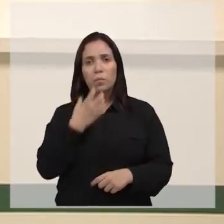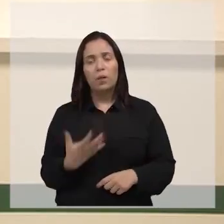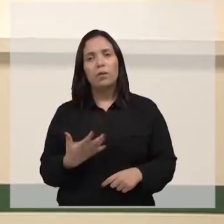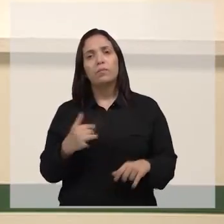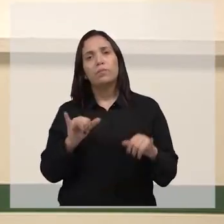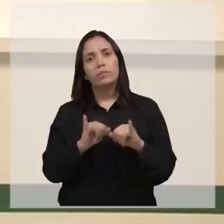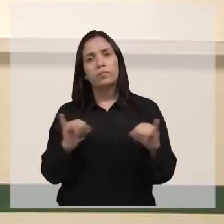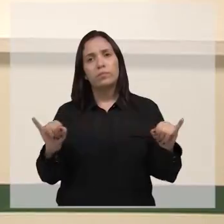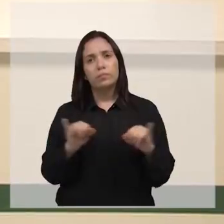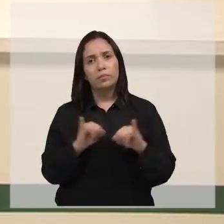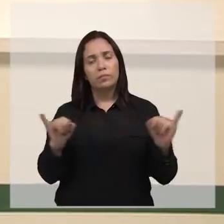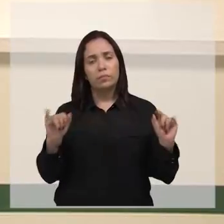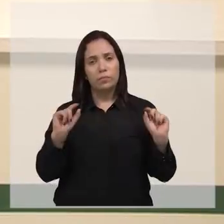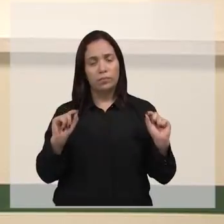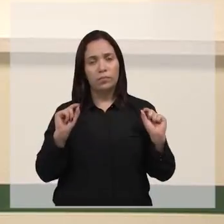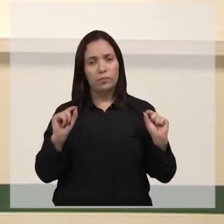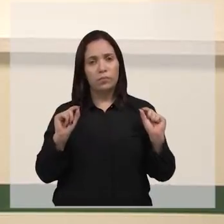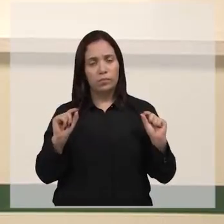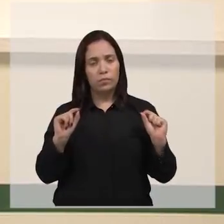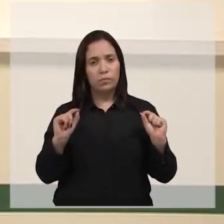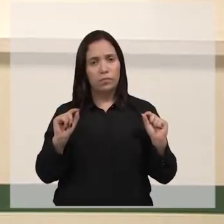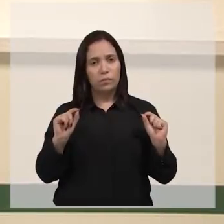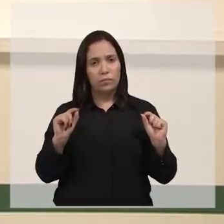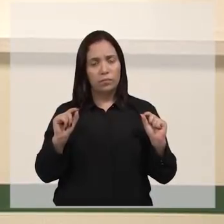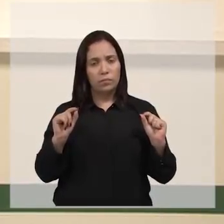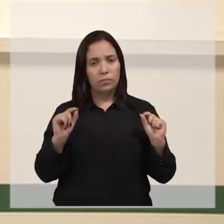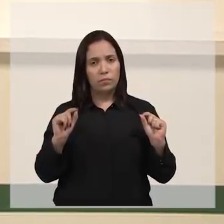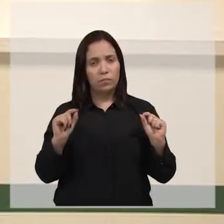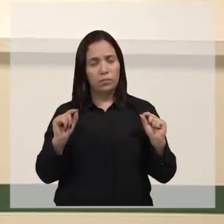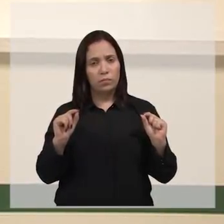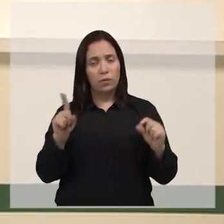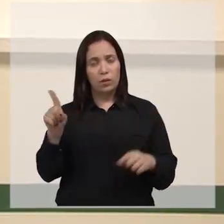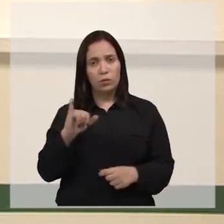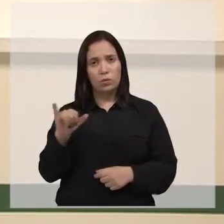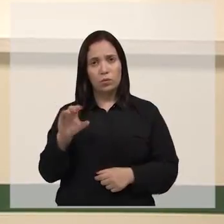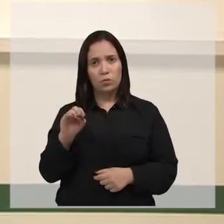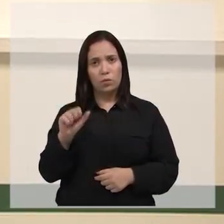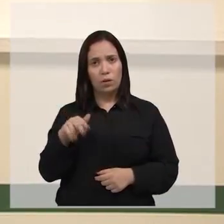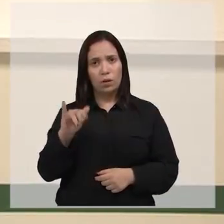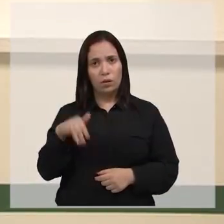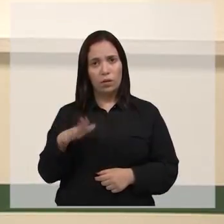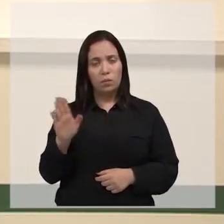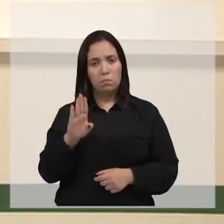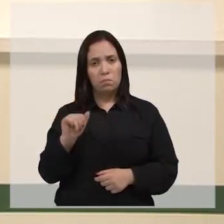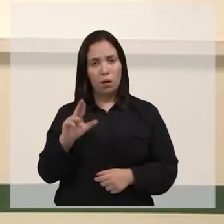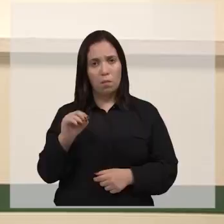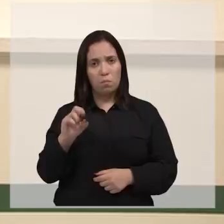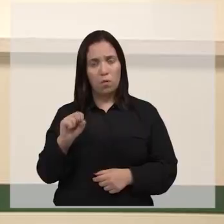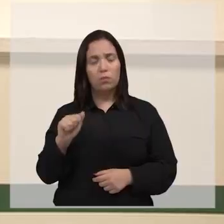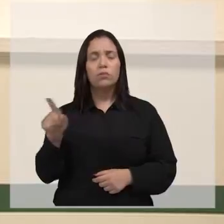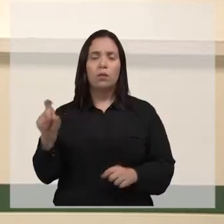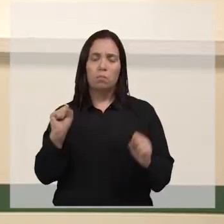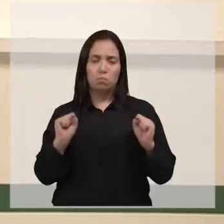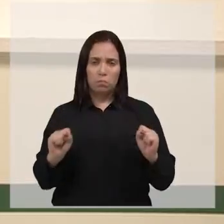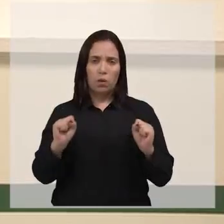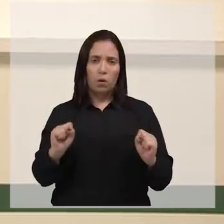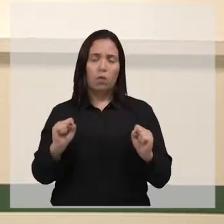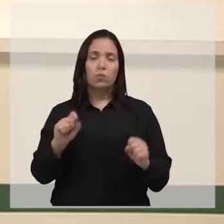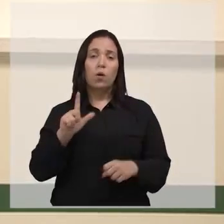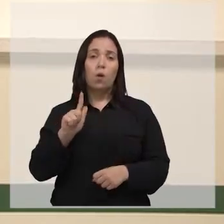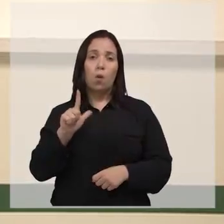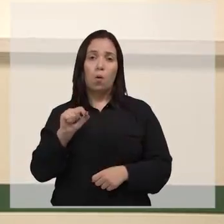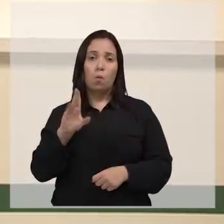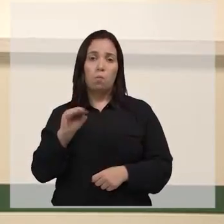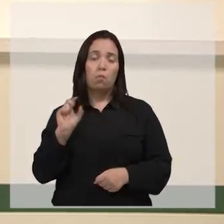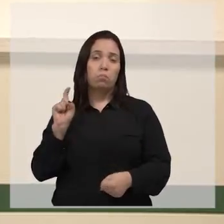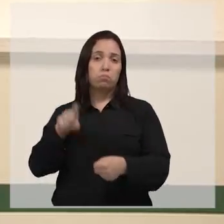passar, para me encerrar. O Joaquim Barbosa pode ser outra opção da Globo, ou